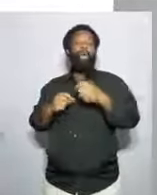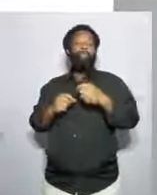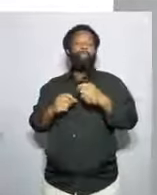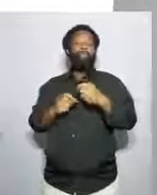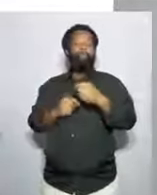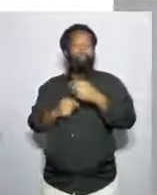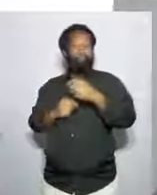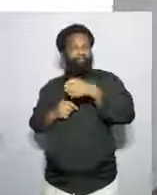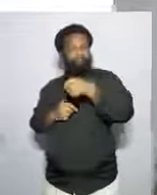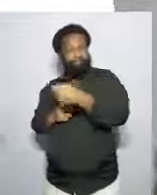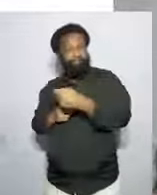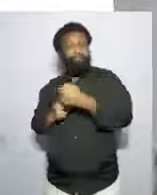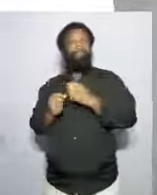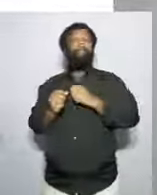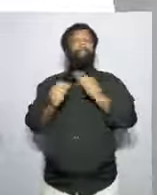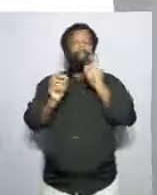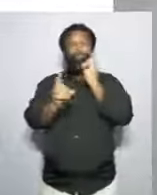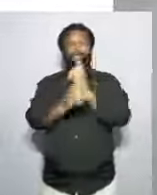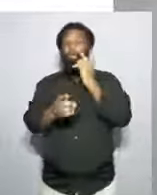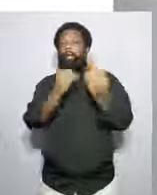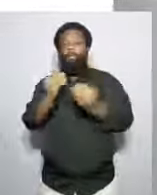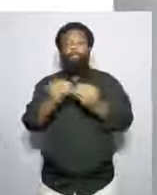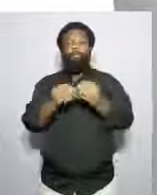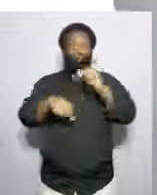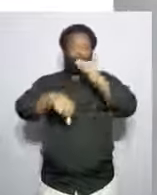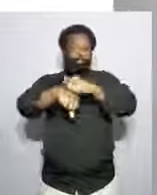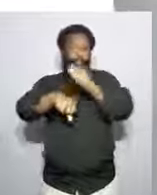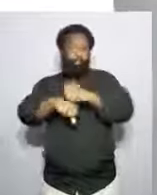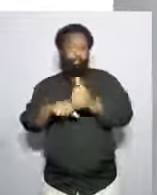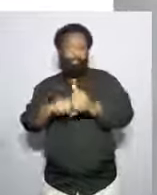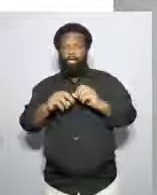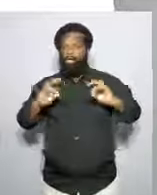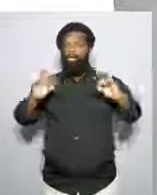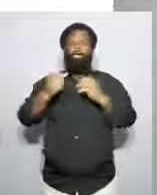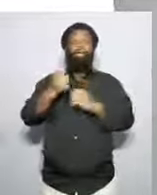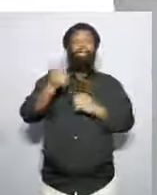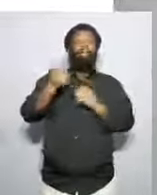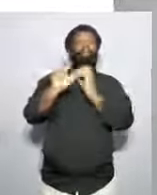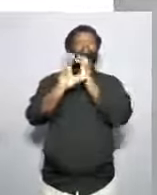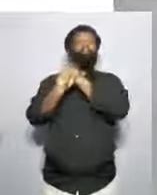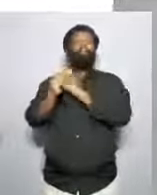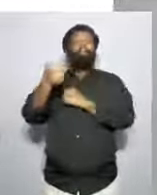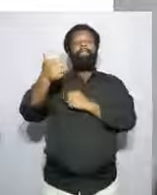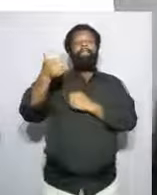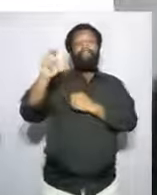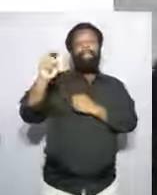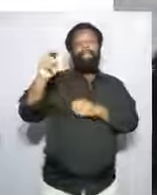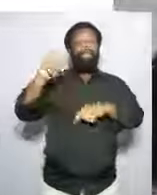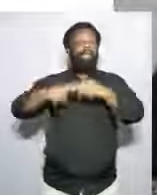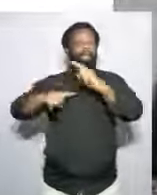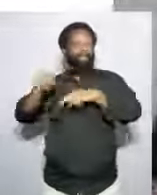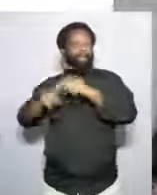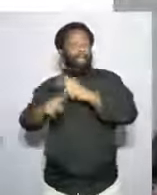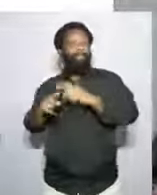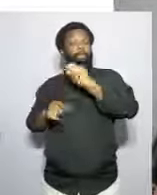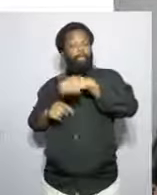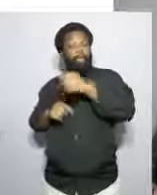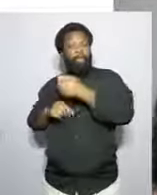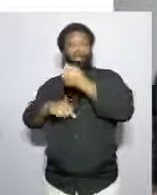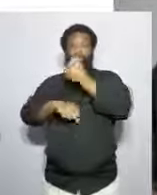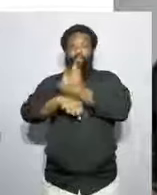aqui se encontram no estado sólido. Então, um total de 15 elementos são